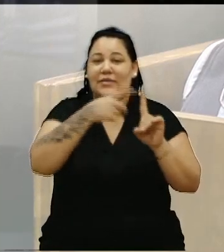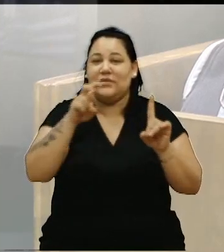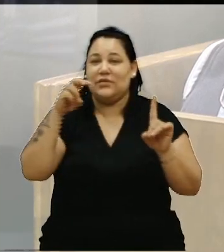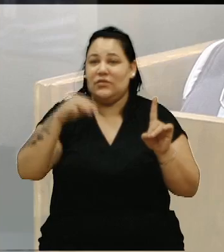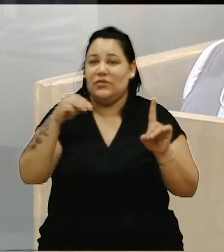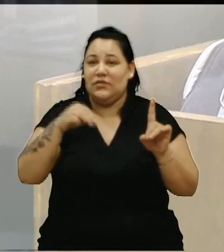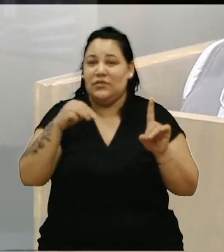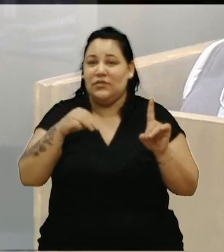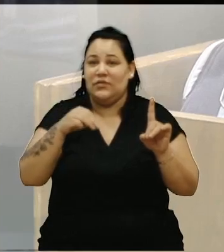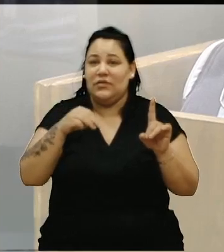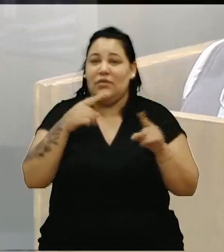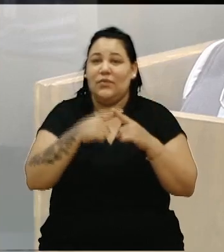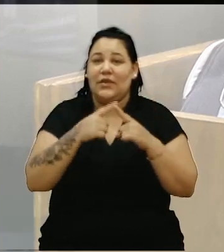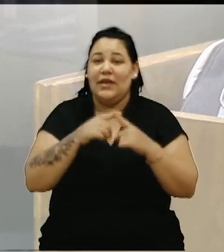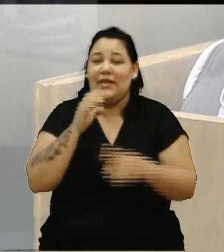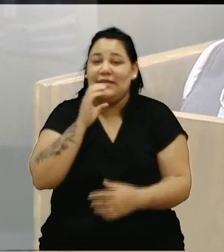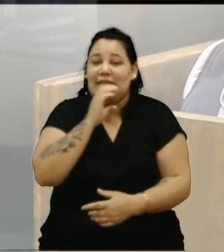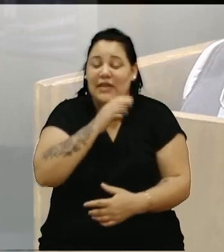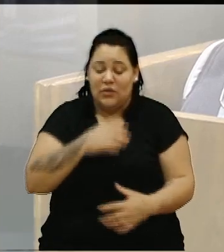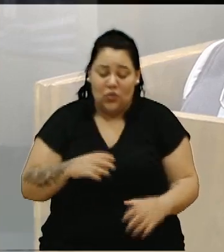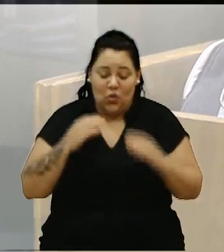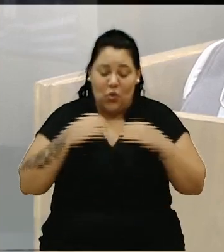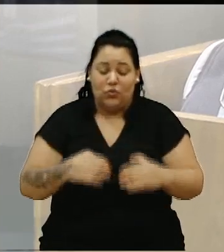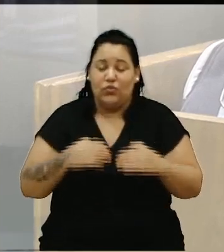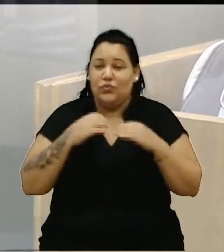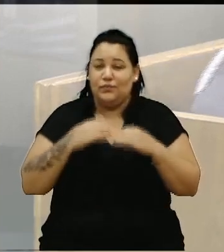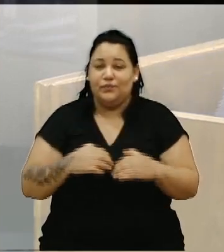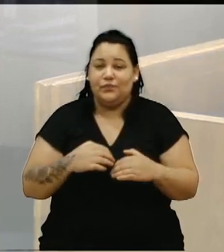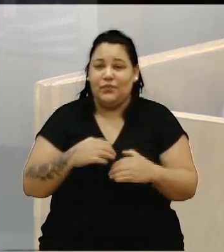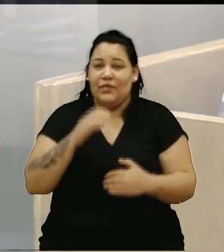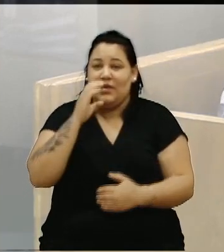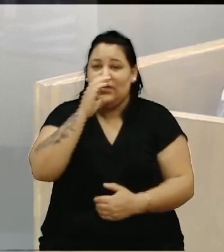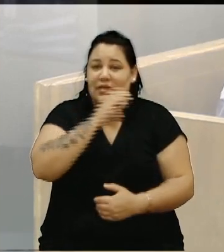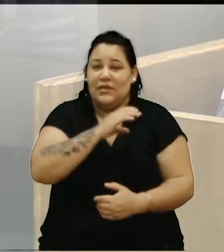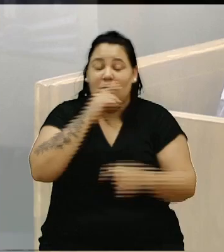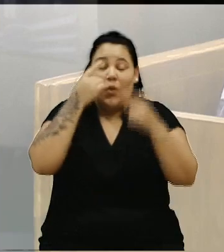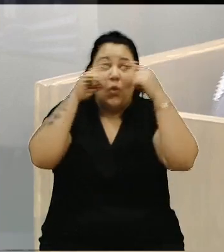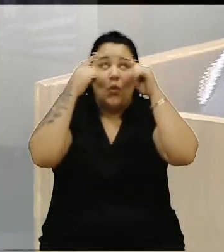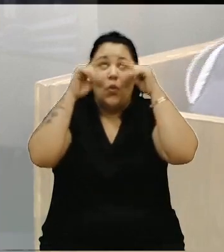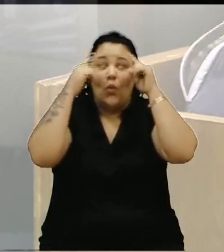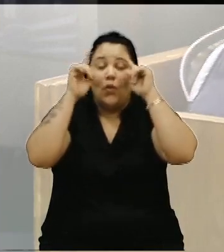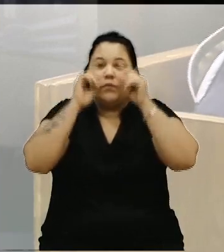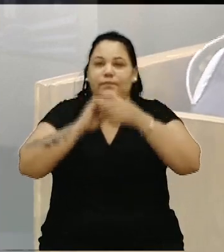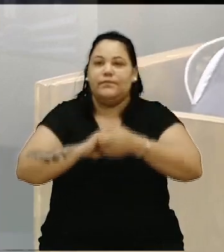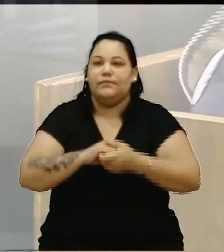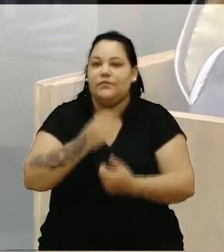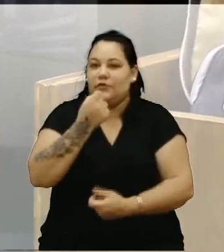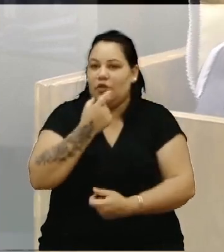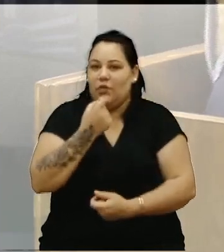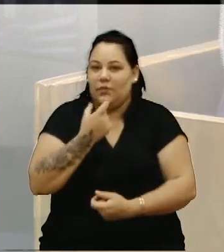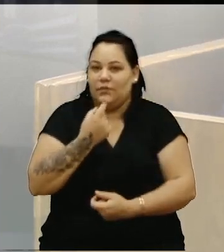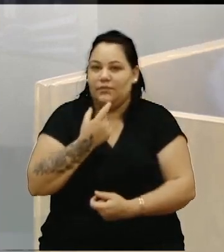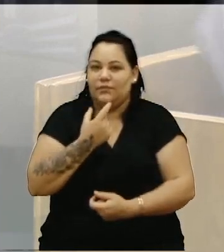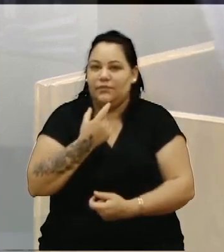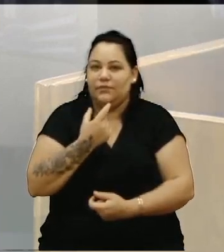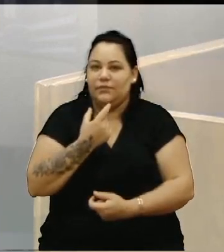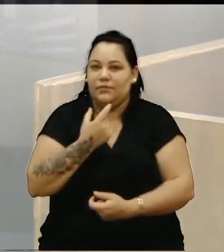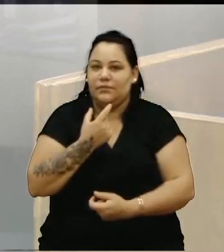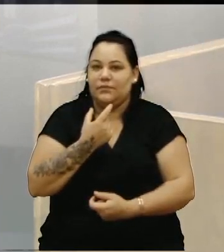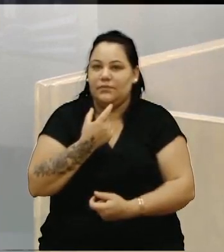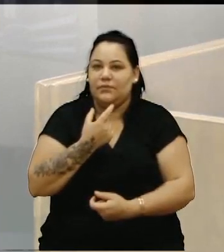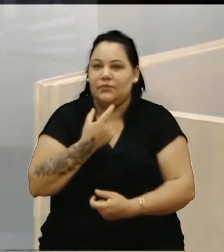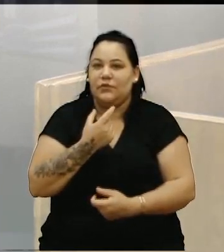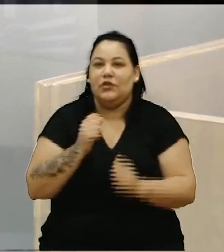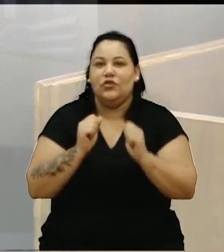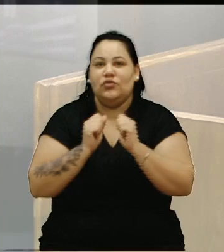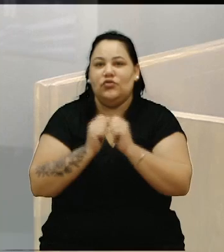porque ele vai esquentar e vai convulsionar. Meu filho toma de medicações para convulsões, fora as vitaminas,